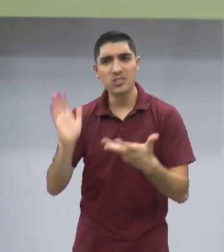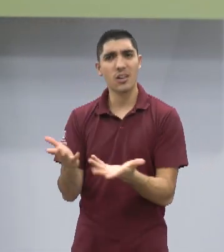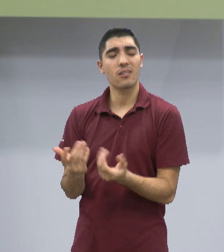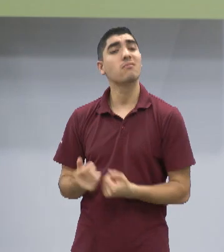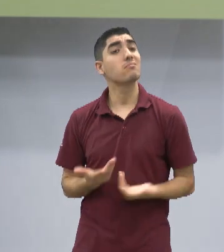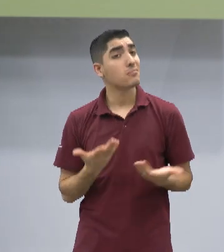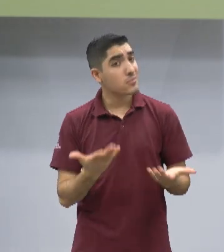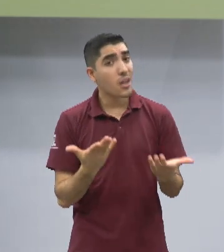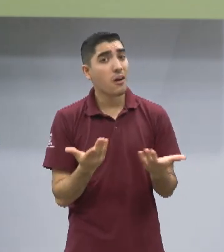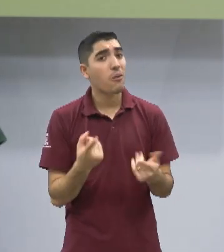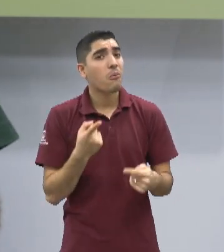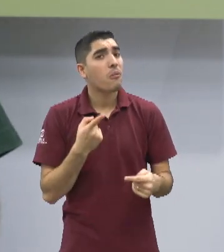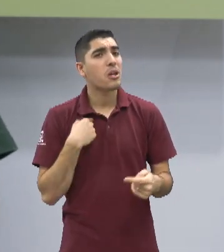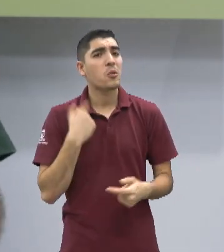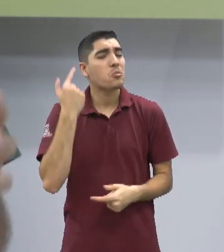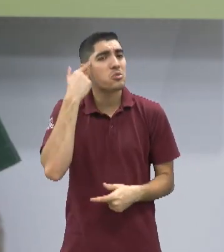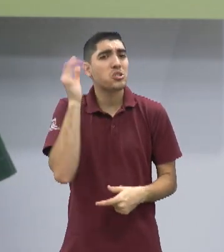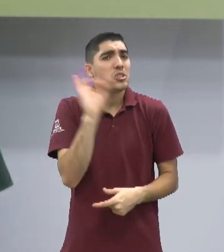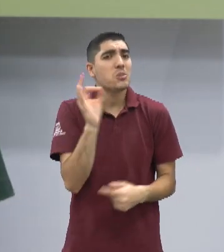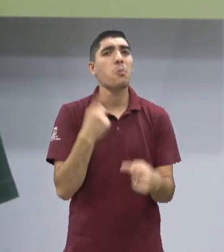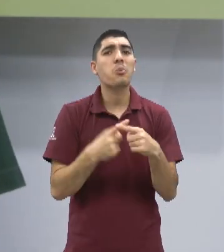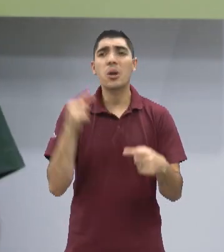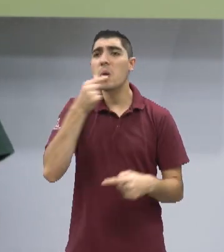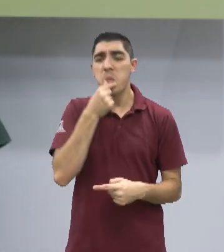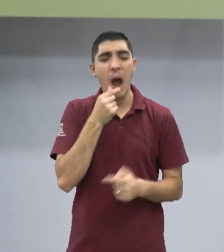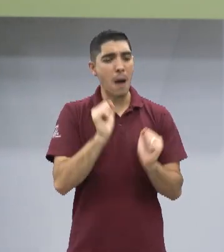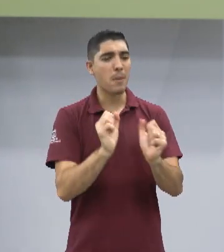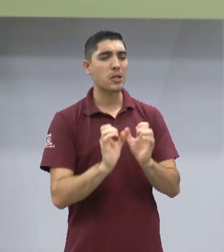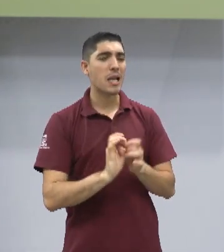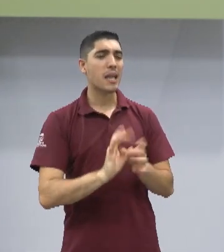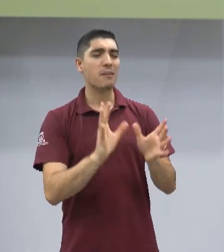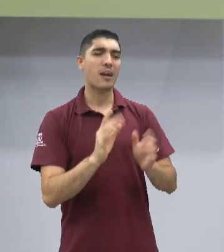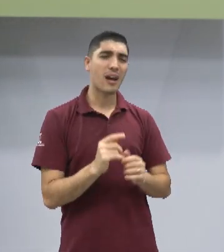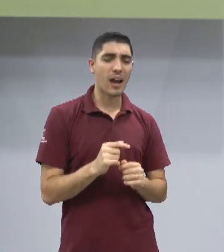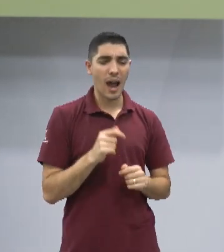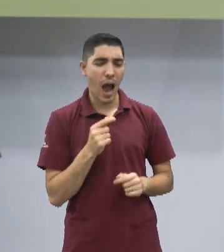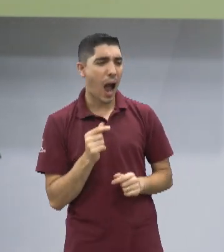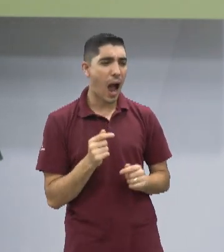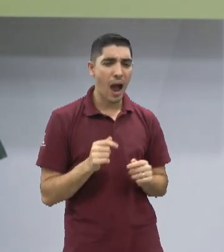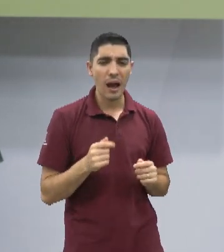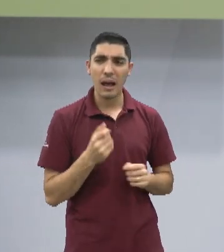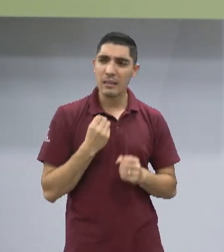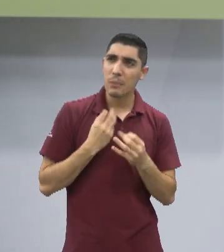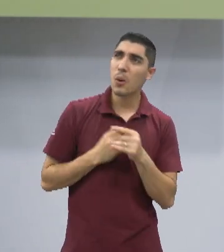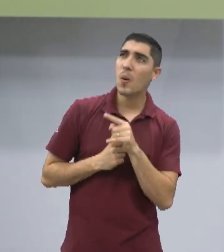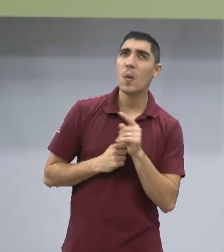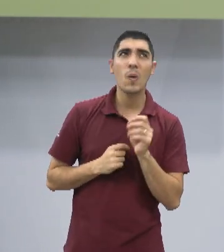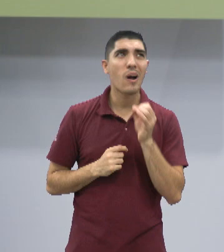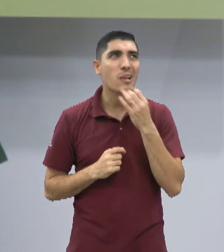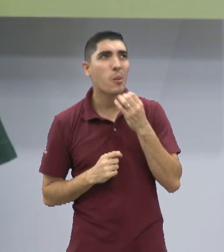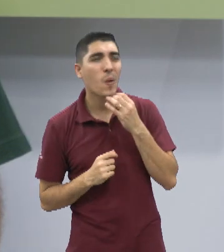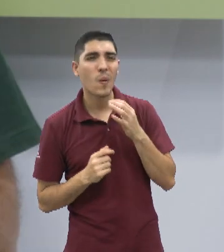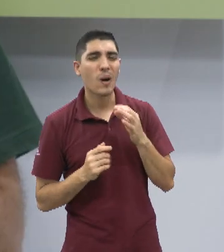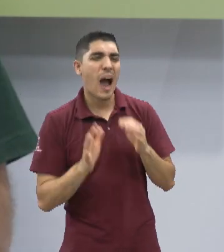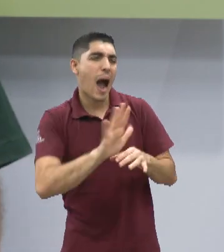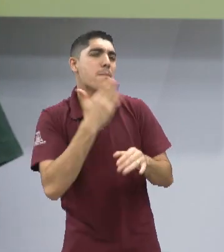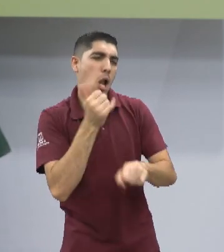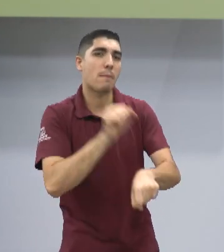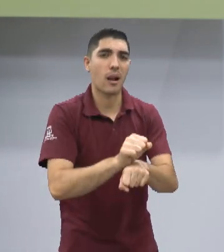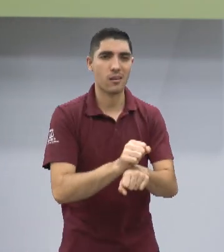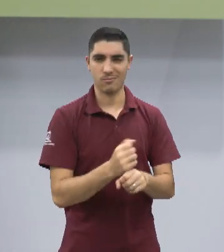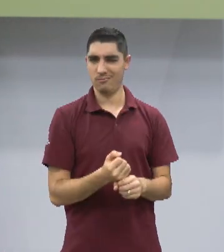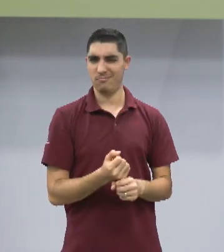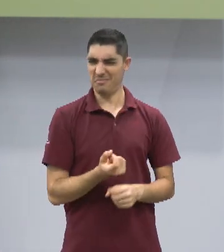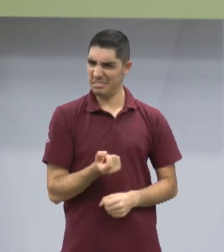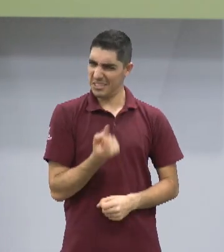aqui que talvez não tenha muita estrutura o ginásio, enfim, coisas que não dá nem para explicar, mas vamos ver se o